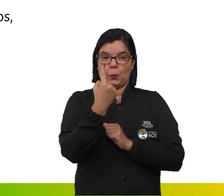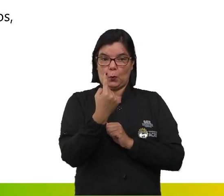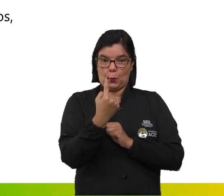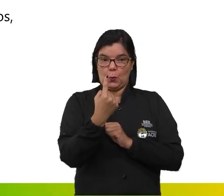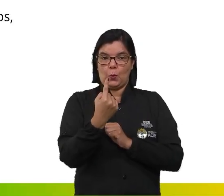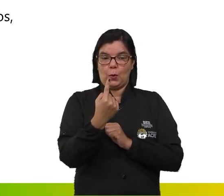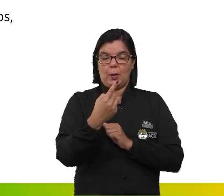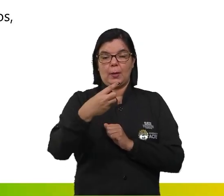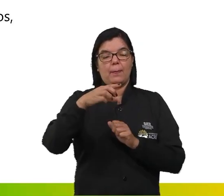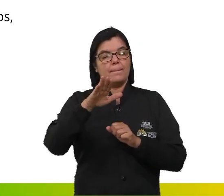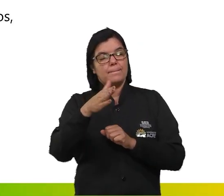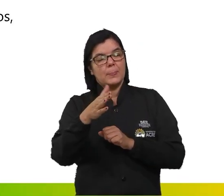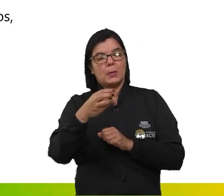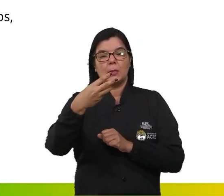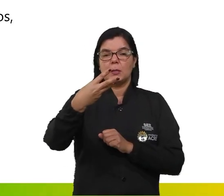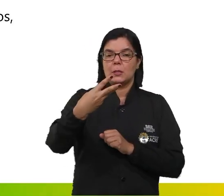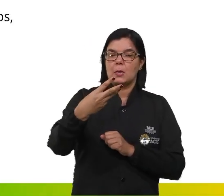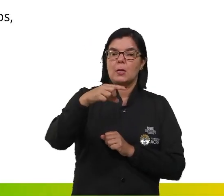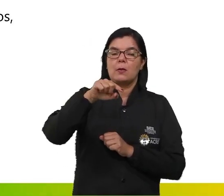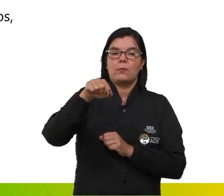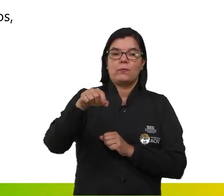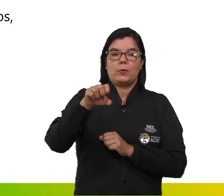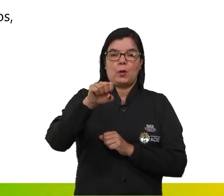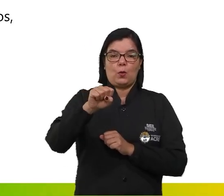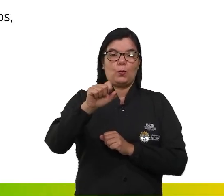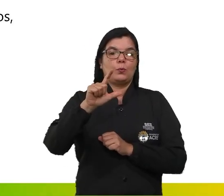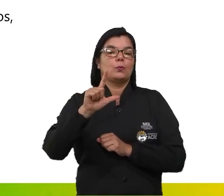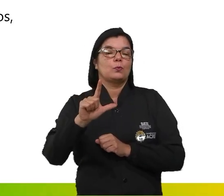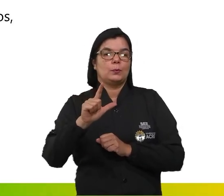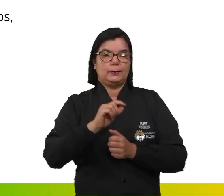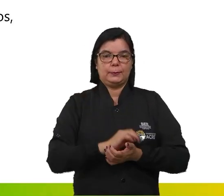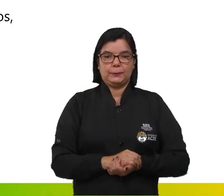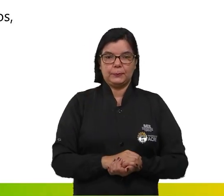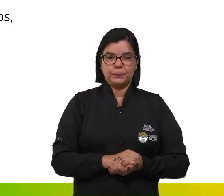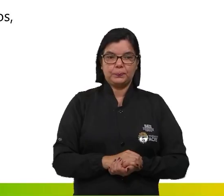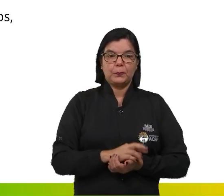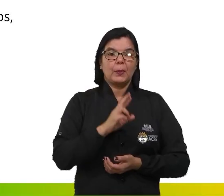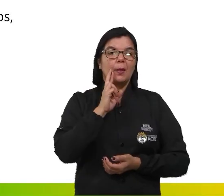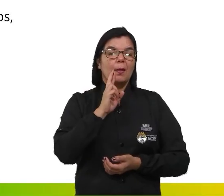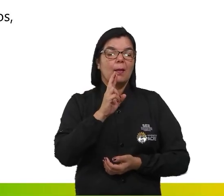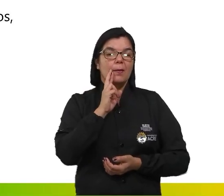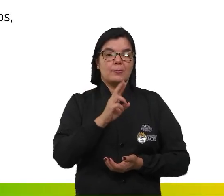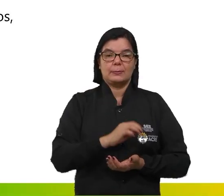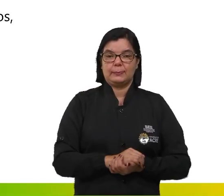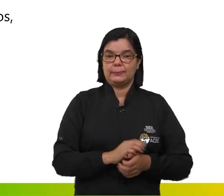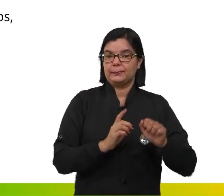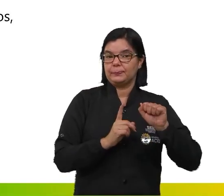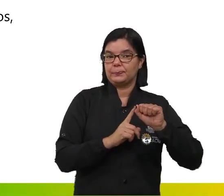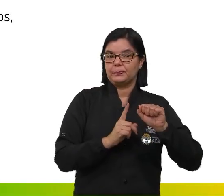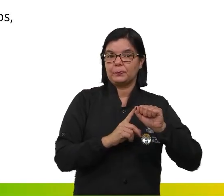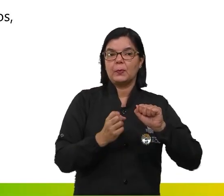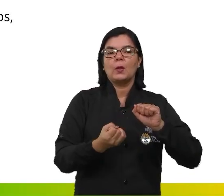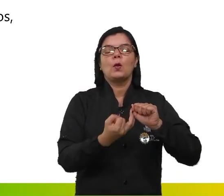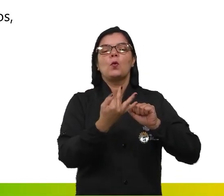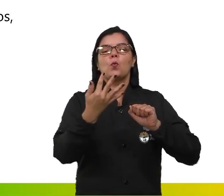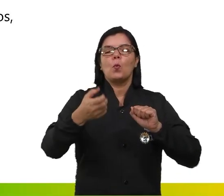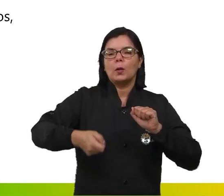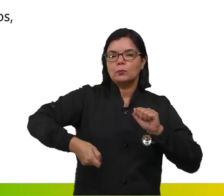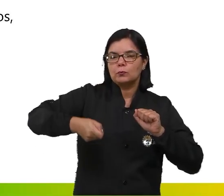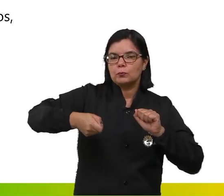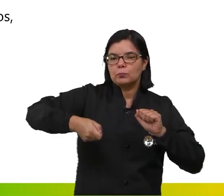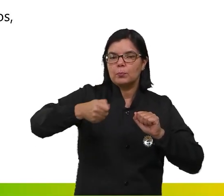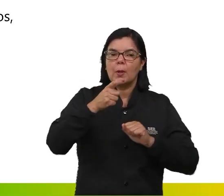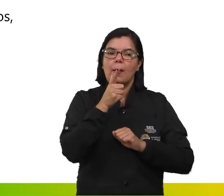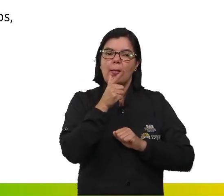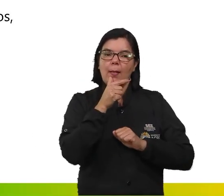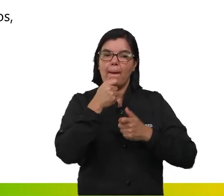galão para aproximadamente 3,8 litros. Agora, responda as seguintes perguntas. Quantos baldes de água